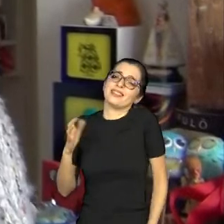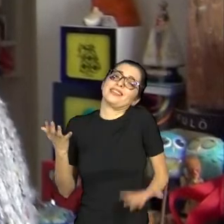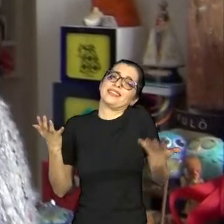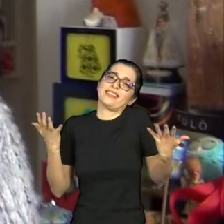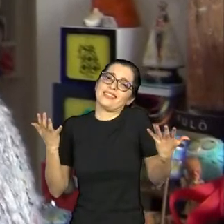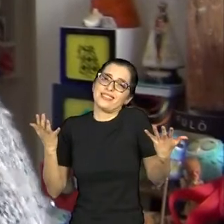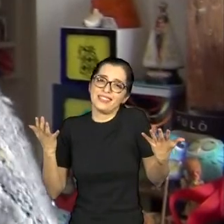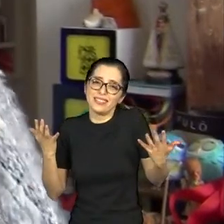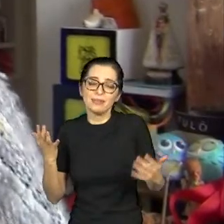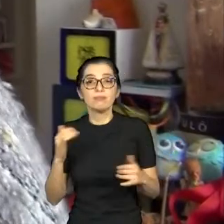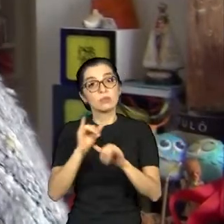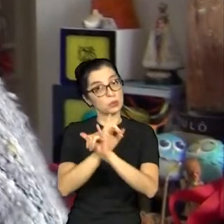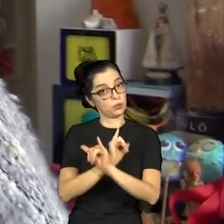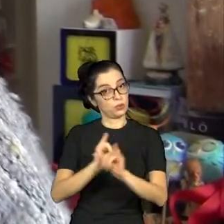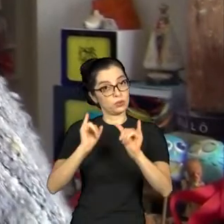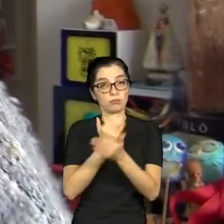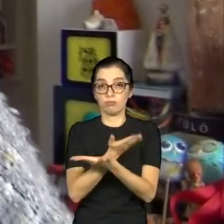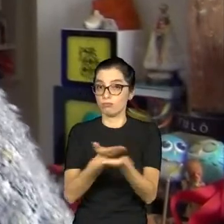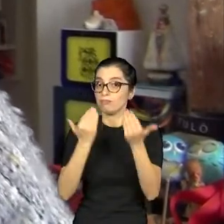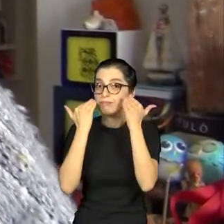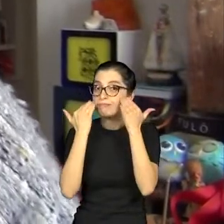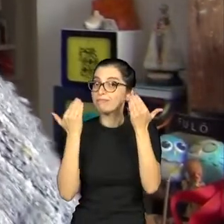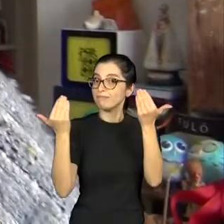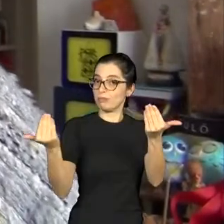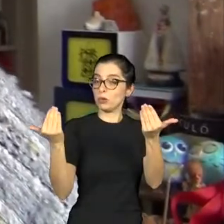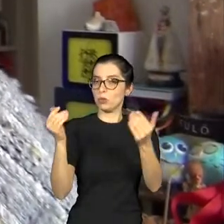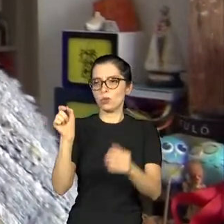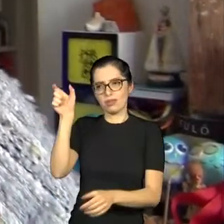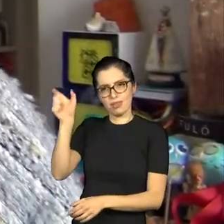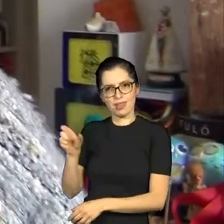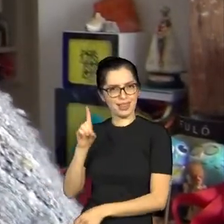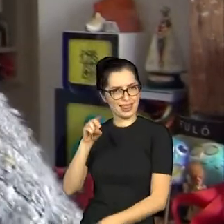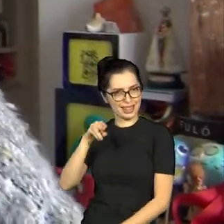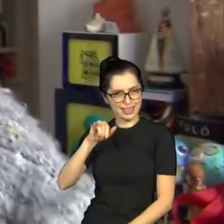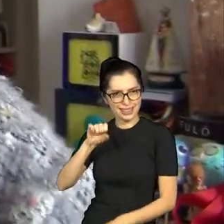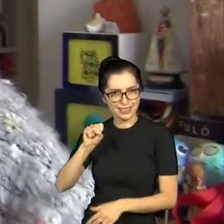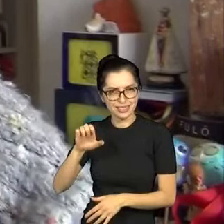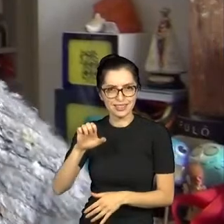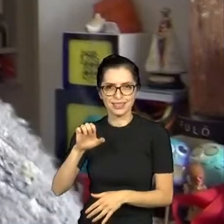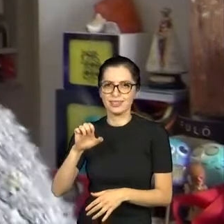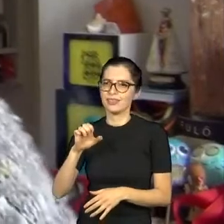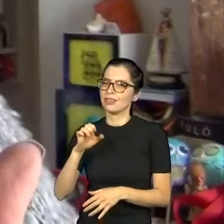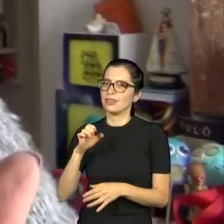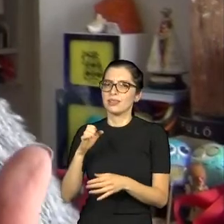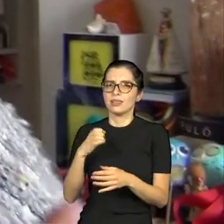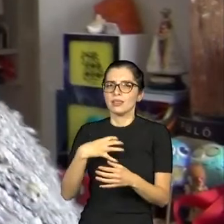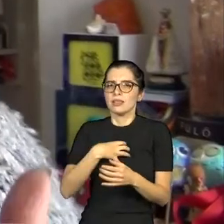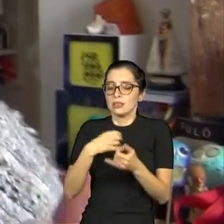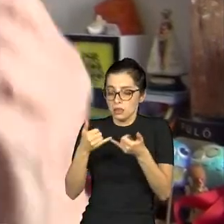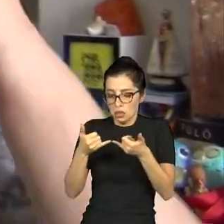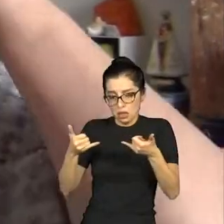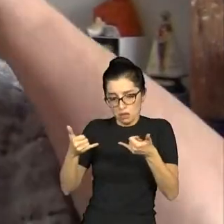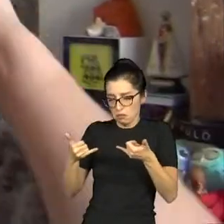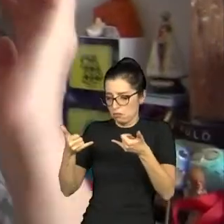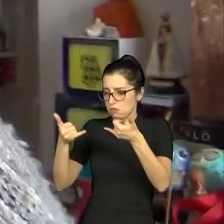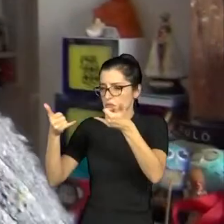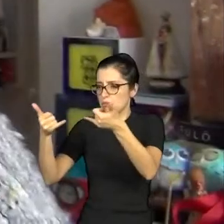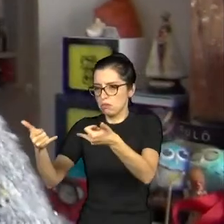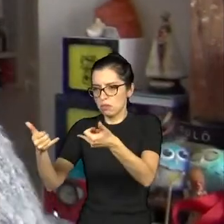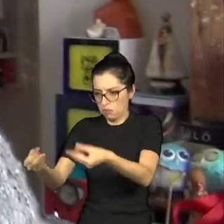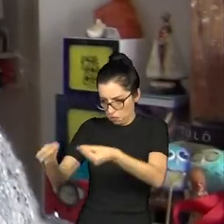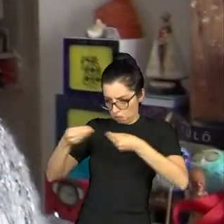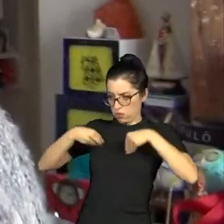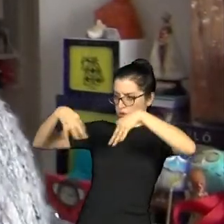vou dizer a todos que para você a gente dá uma linha, e você, uma linha assim, dá uma palhinha e você